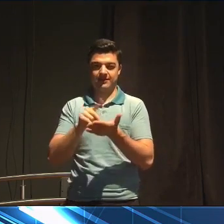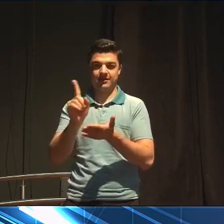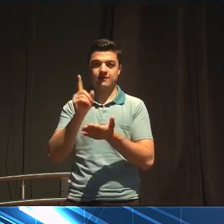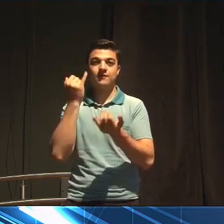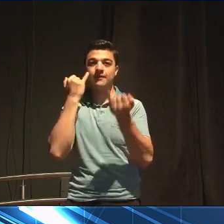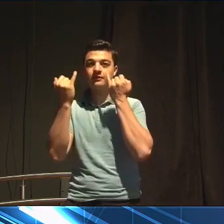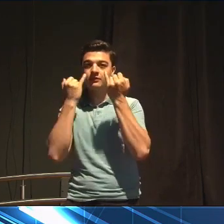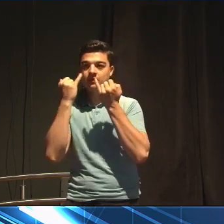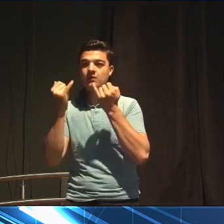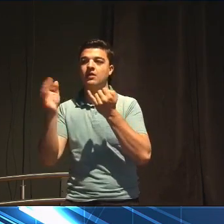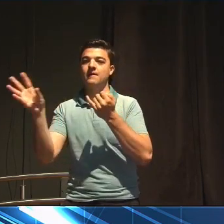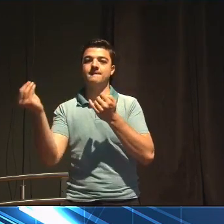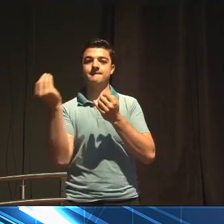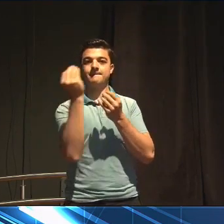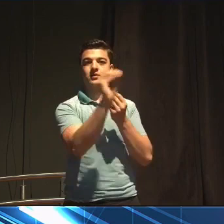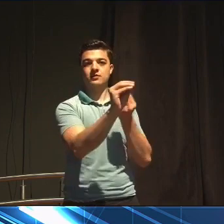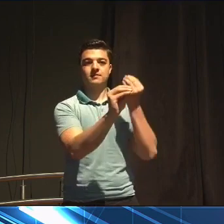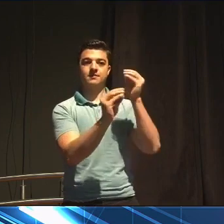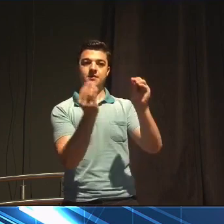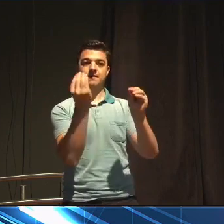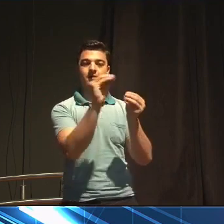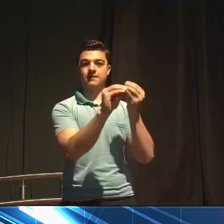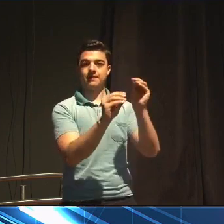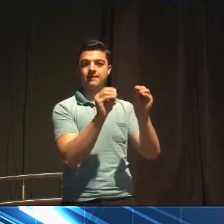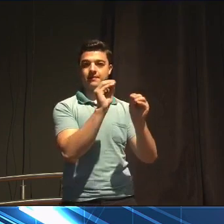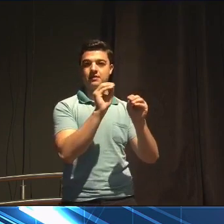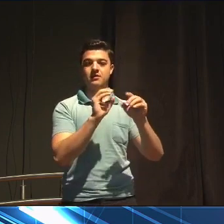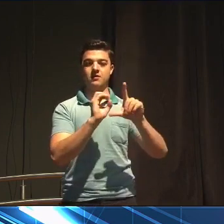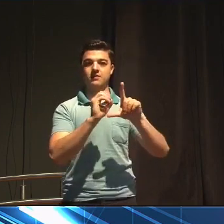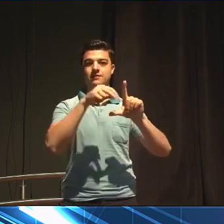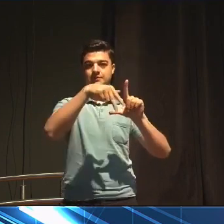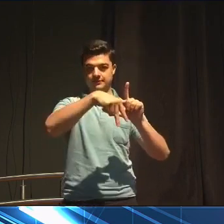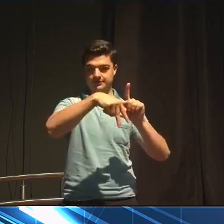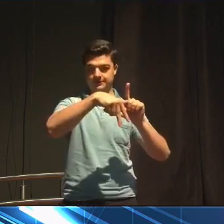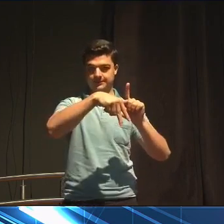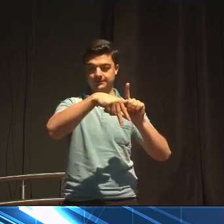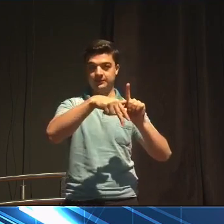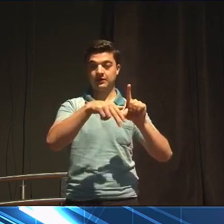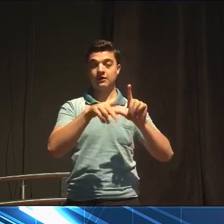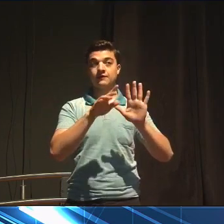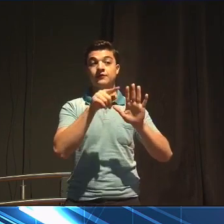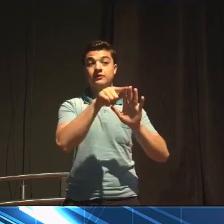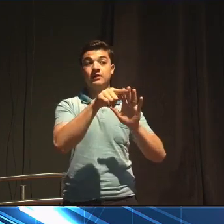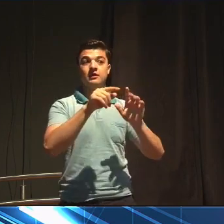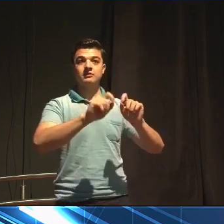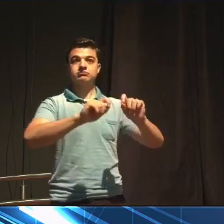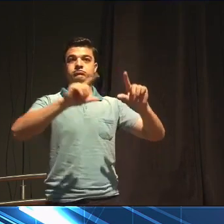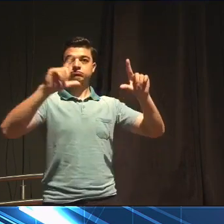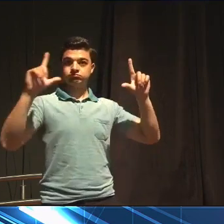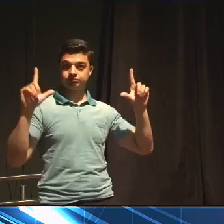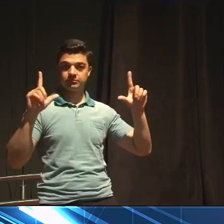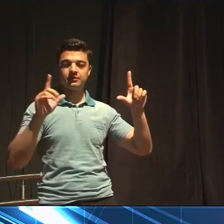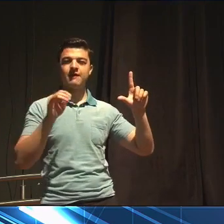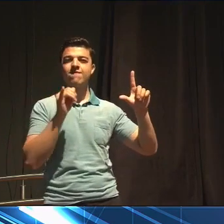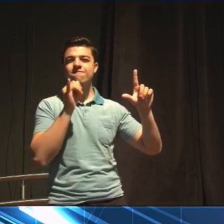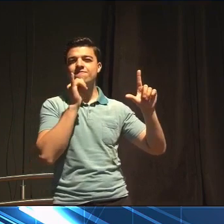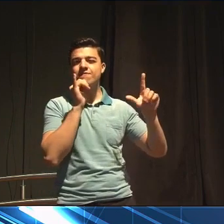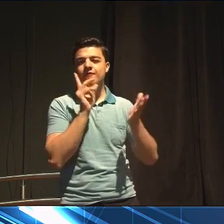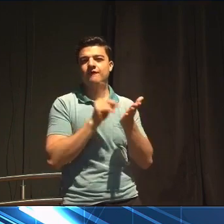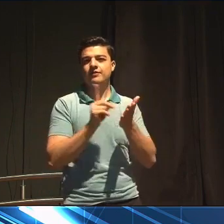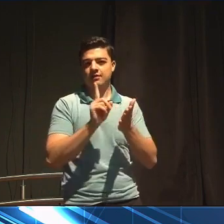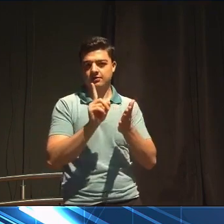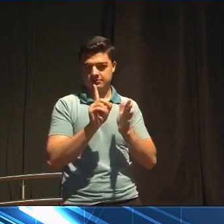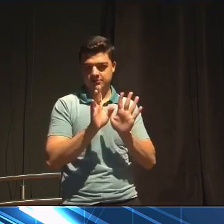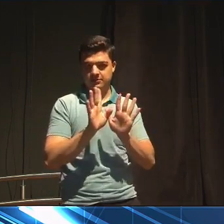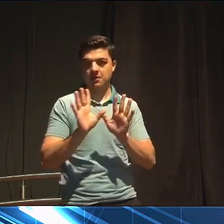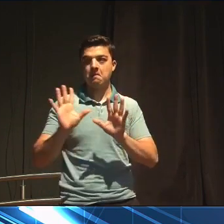virtual, criar situações que sejam similares ao do mundo real, mas com um grau de